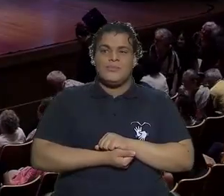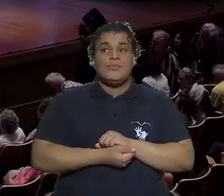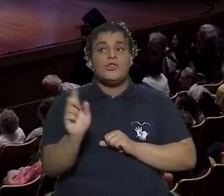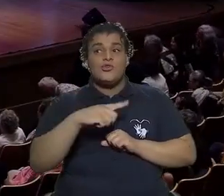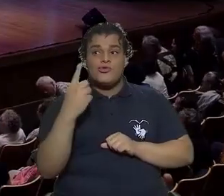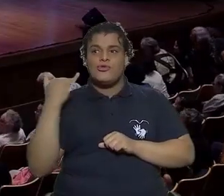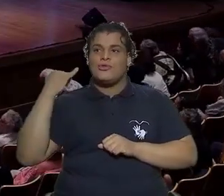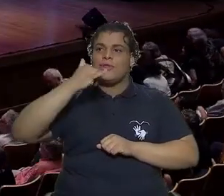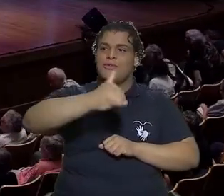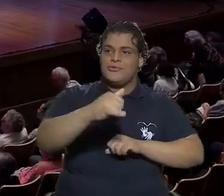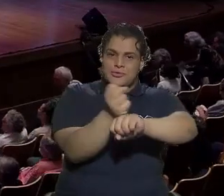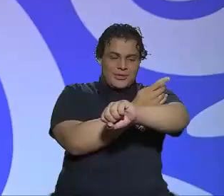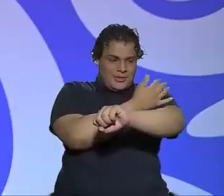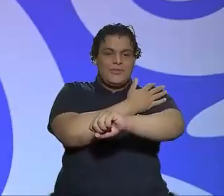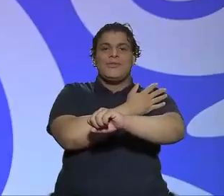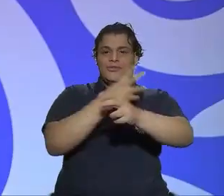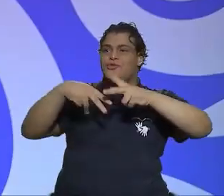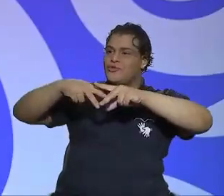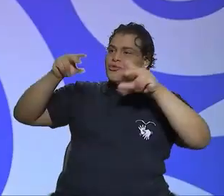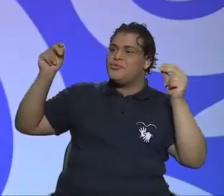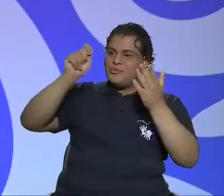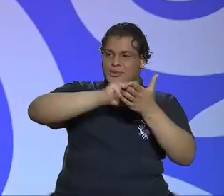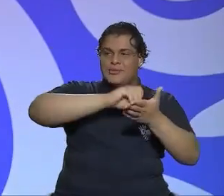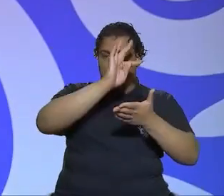A gente avisou que era emocionante o prêmio de redação, né?